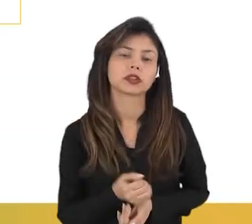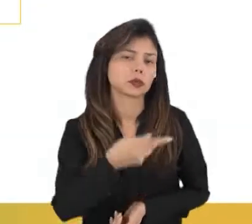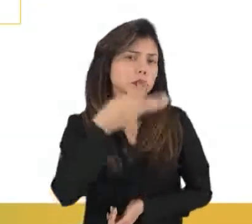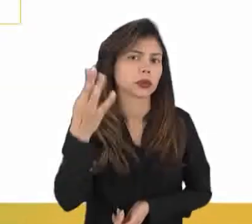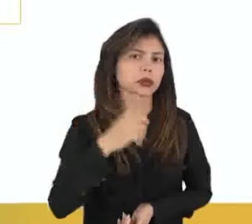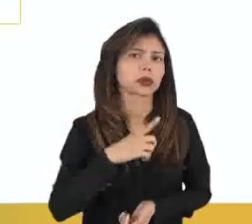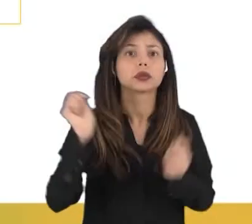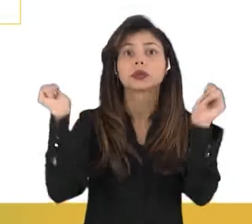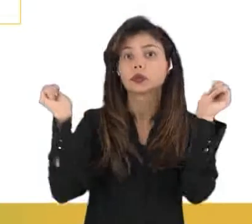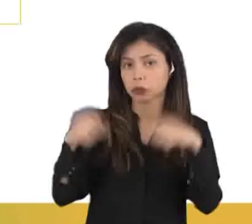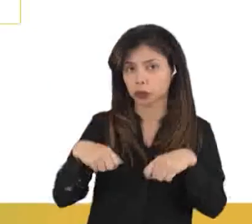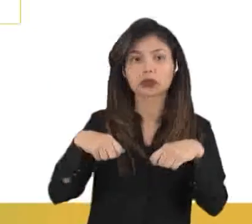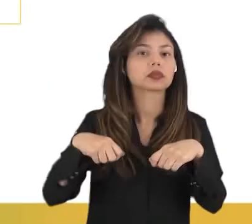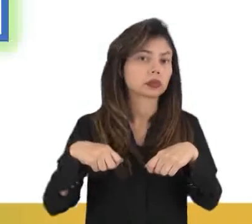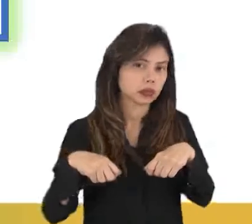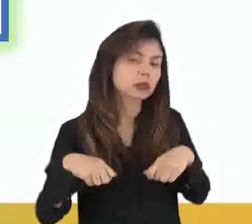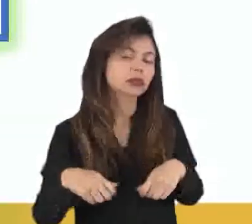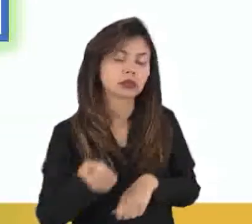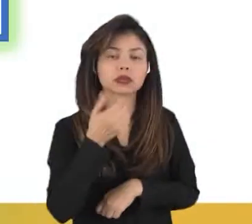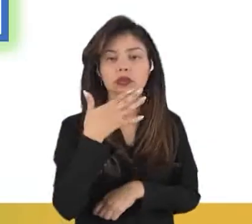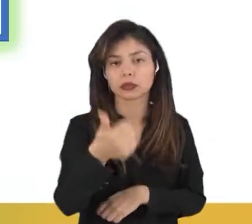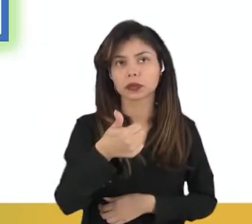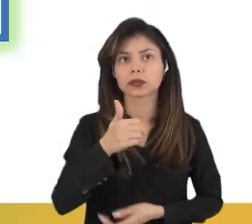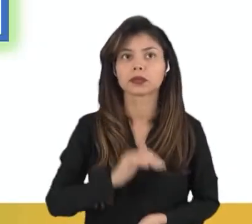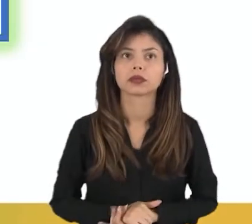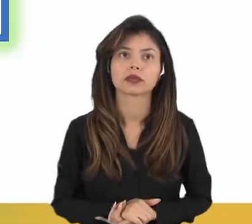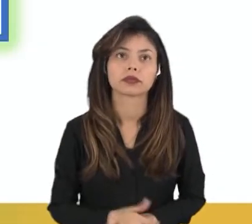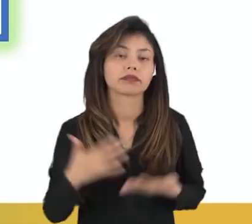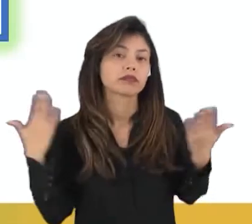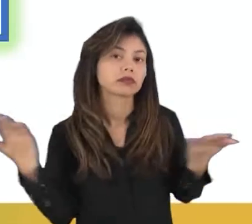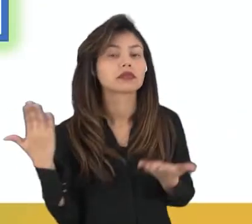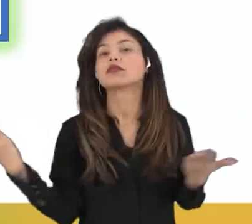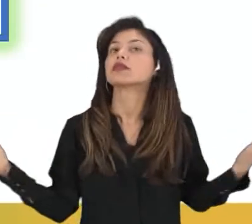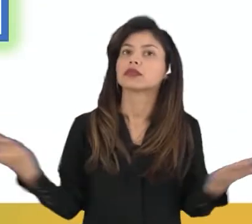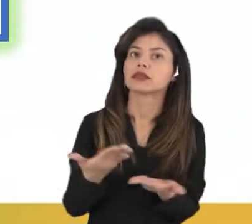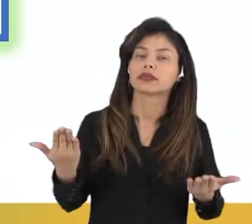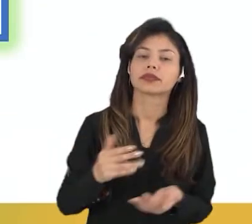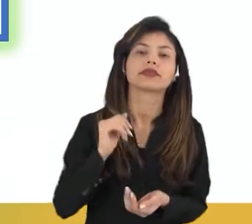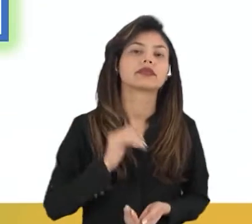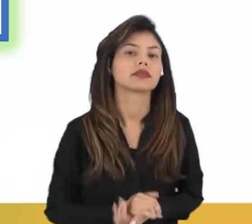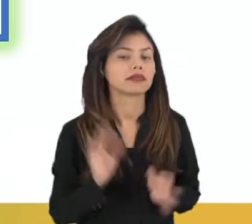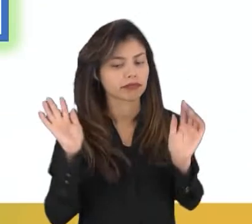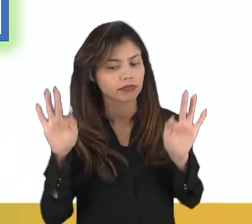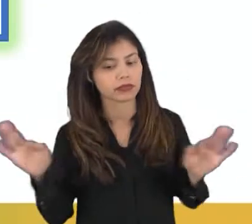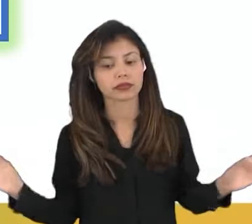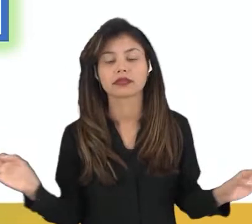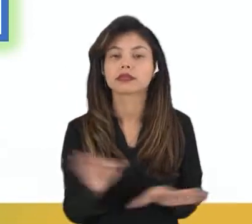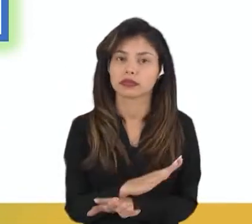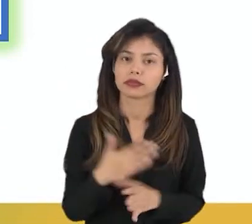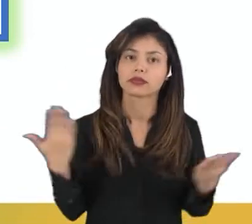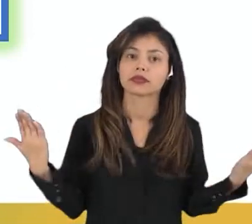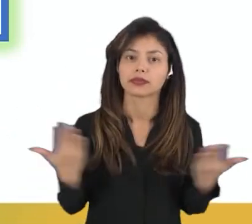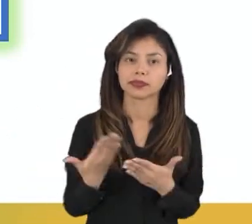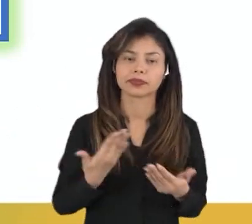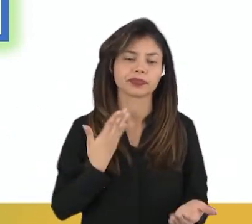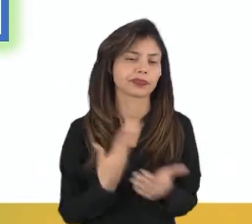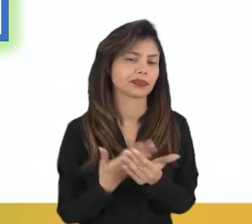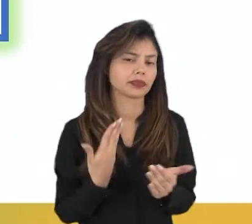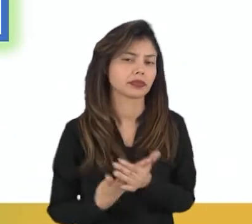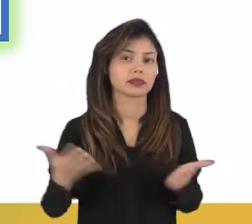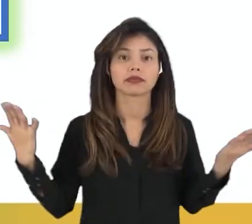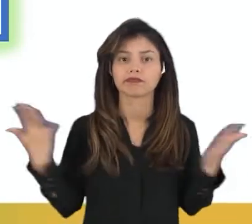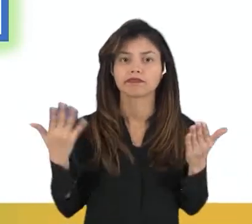casos possíveis. Tudo bem? Então, por hoje, gente, nós vamos ficando por aqui, né? A nossa aula de hoje